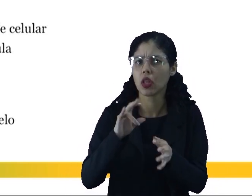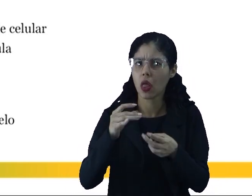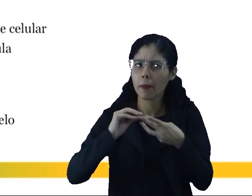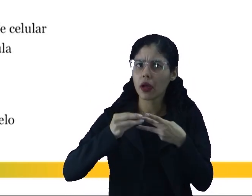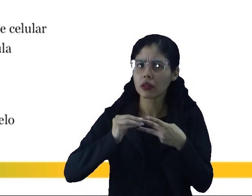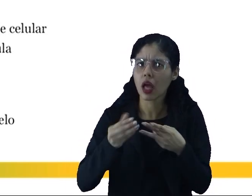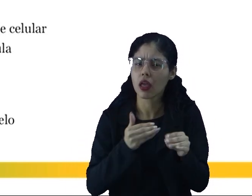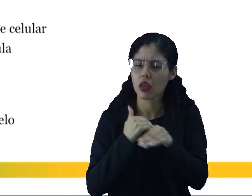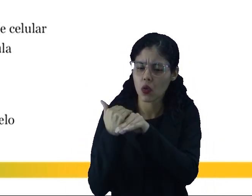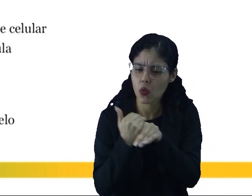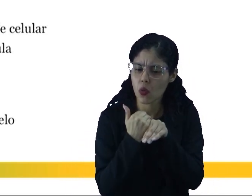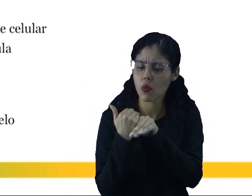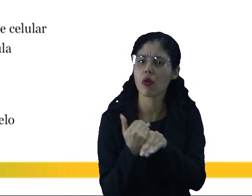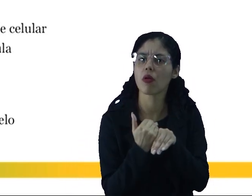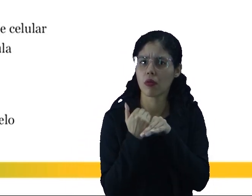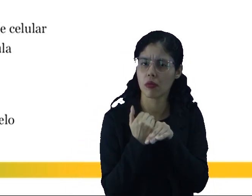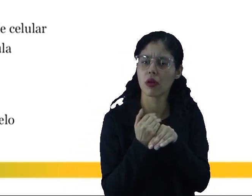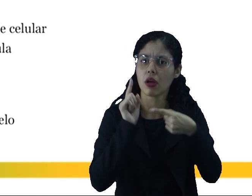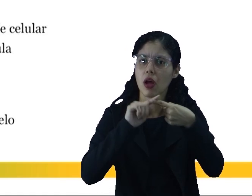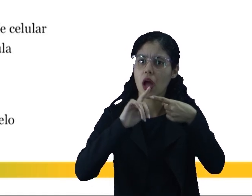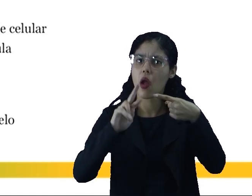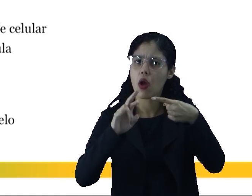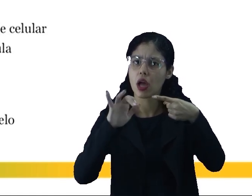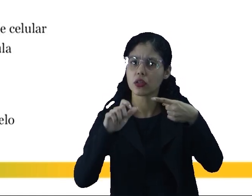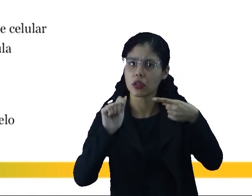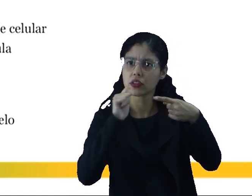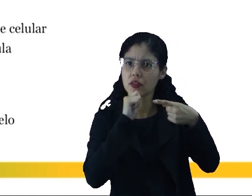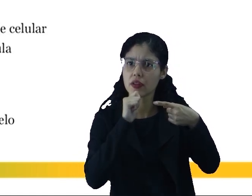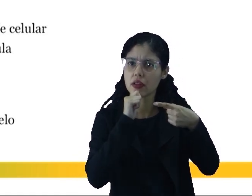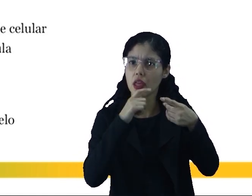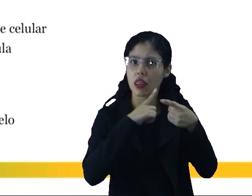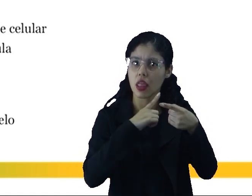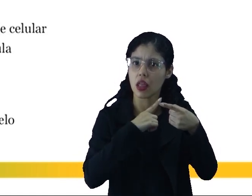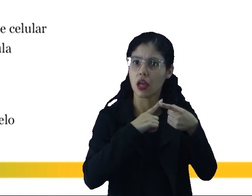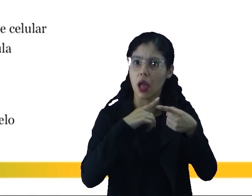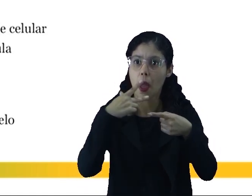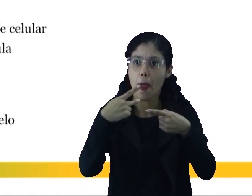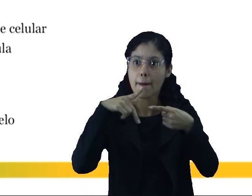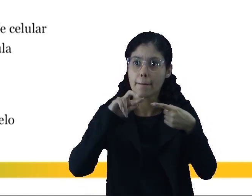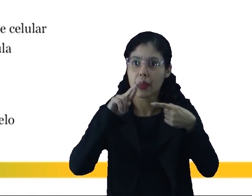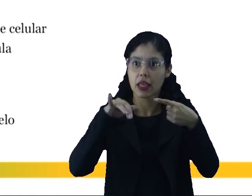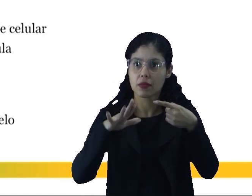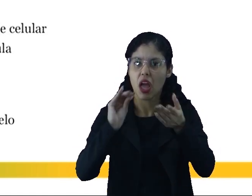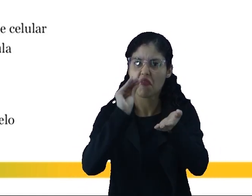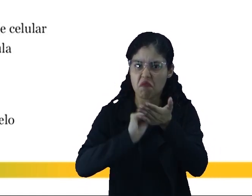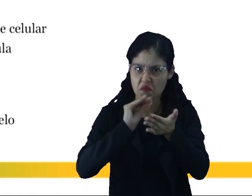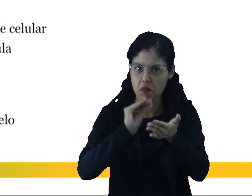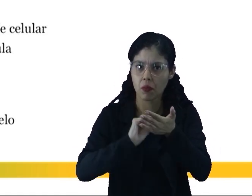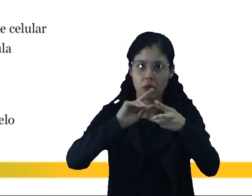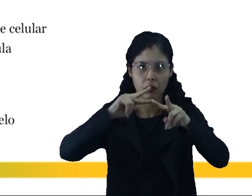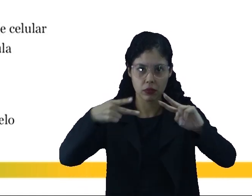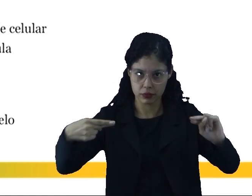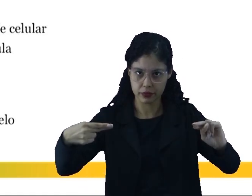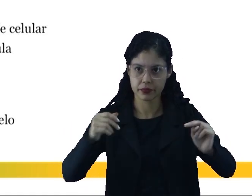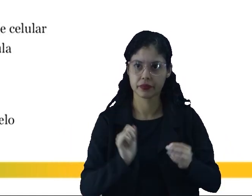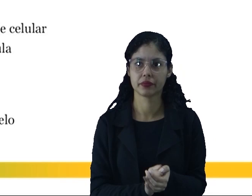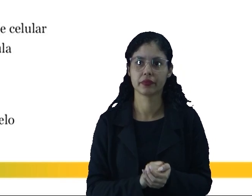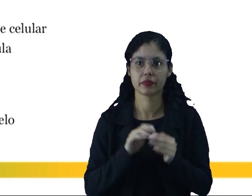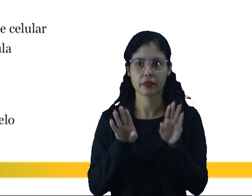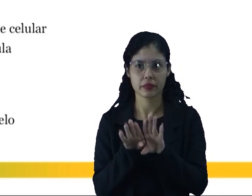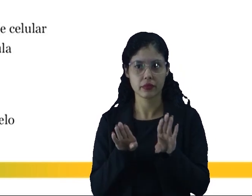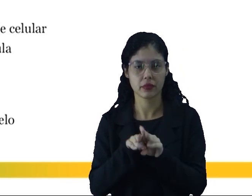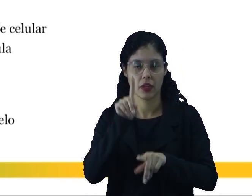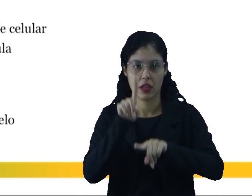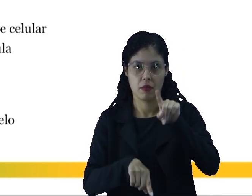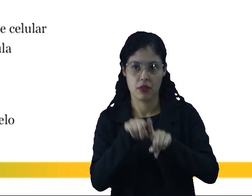citoplasma, igual a uma célula eucariótica, eu vou ter uma região também chamada de plasmídio, que são restos de material genético, e eu vou ter